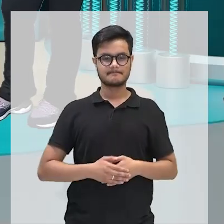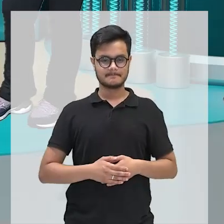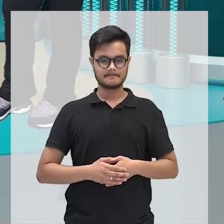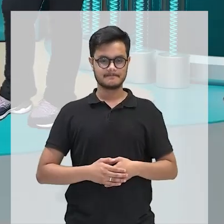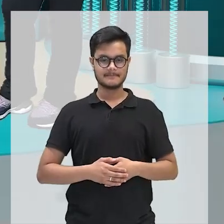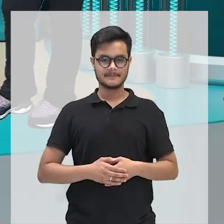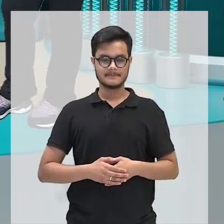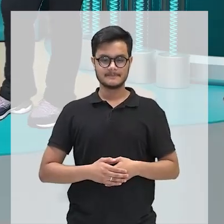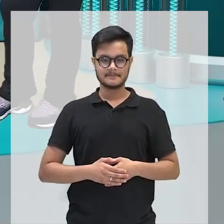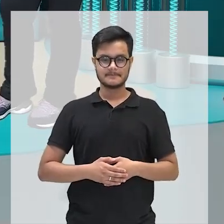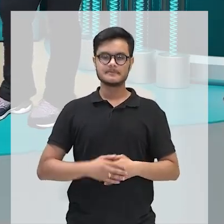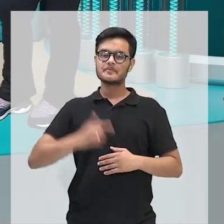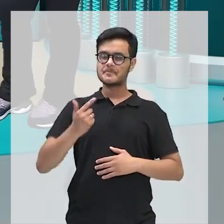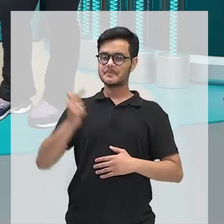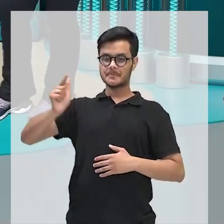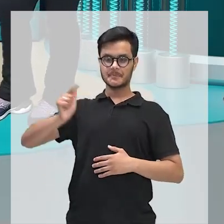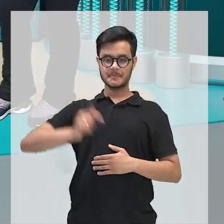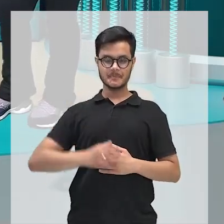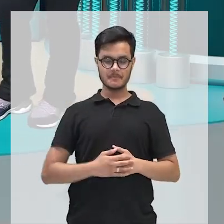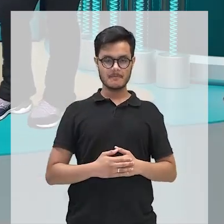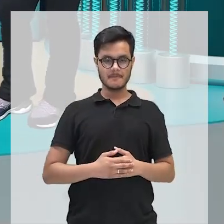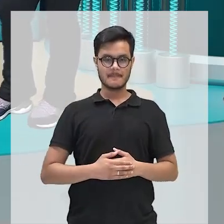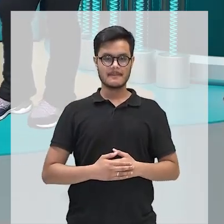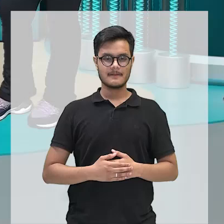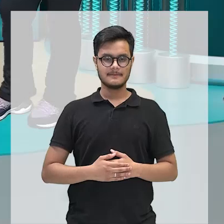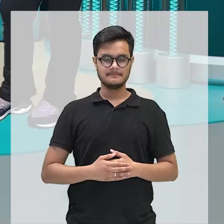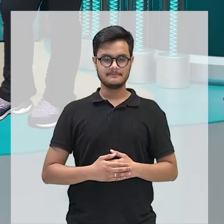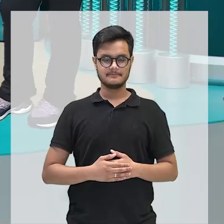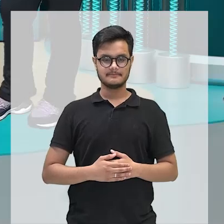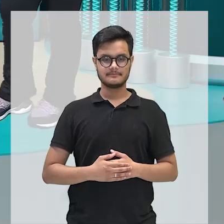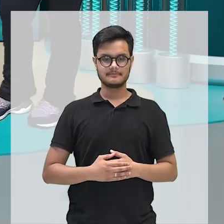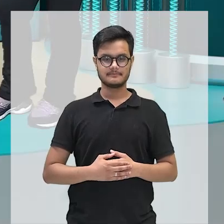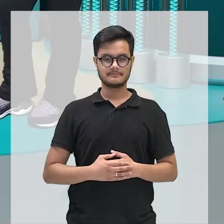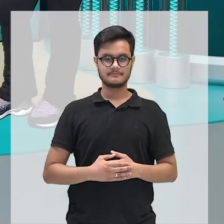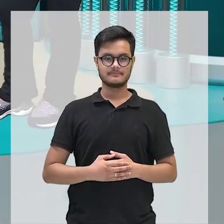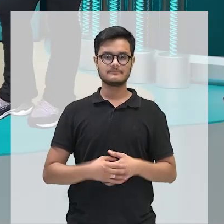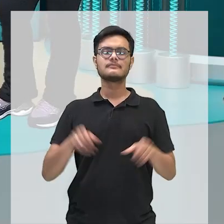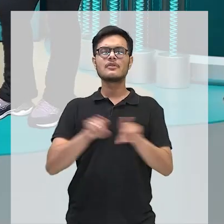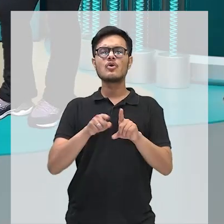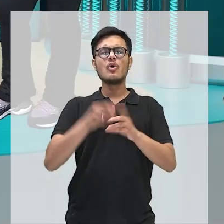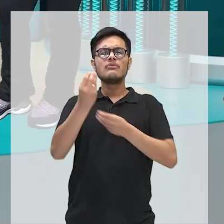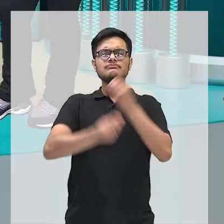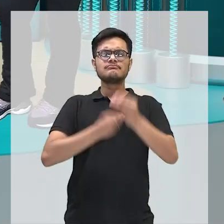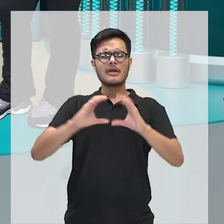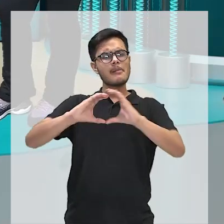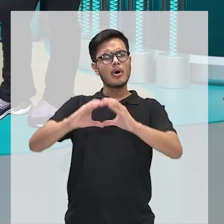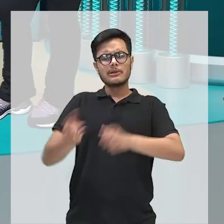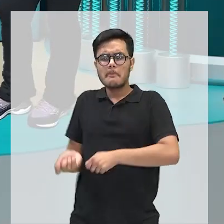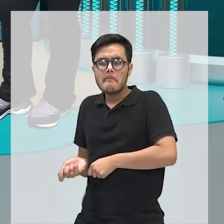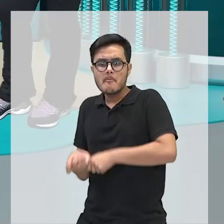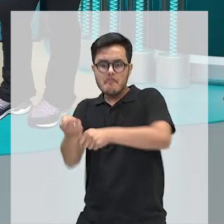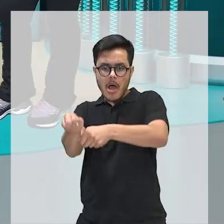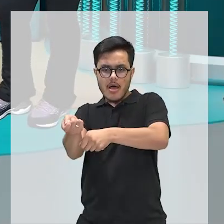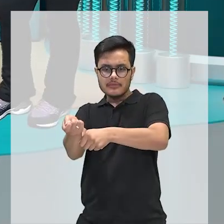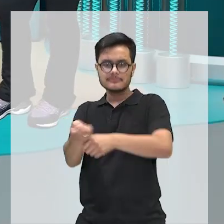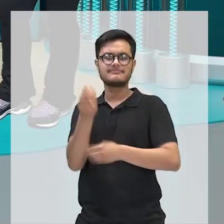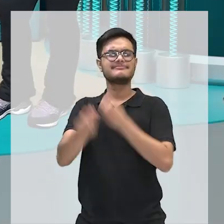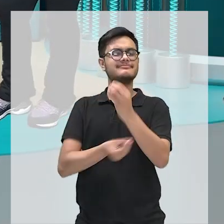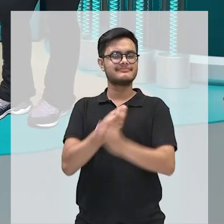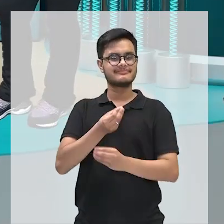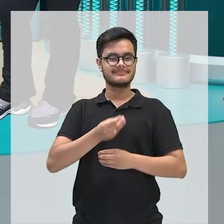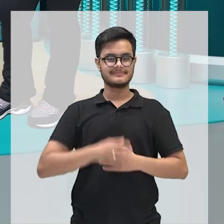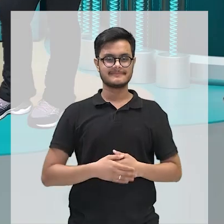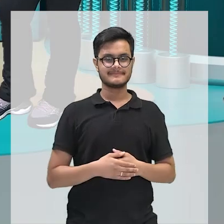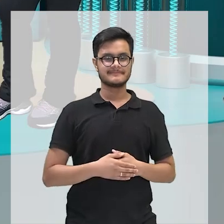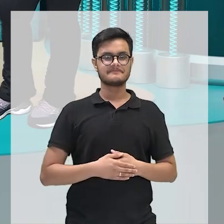bem. Prosseguindo, o próximo fundamento é o passe. Então, o passe é o ato de